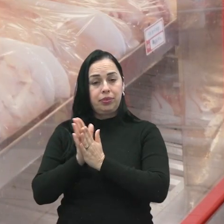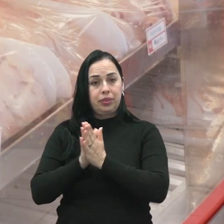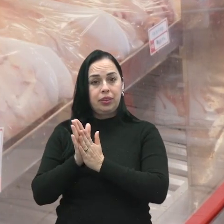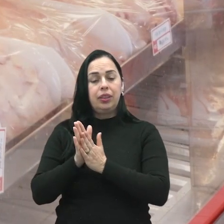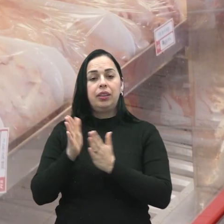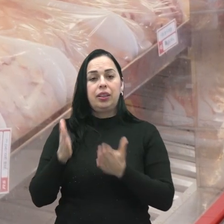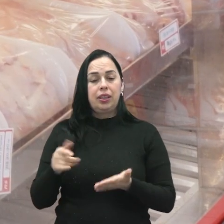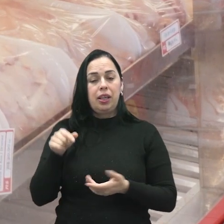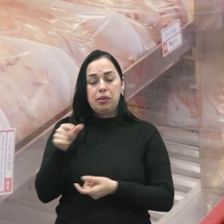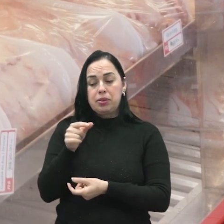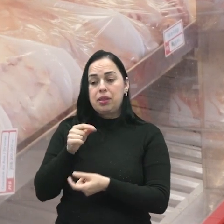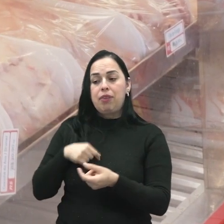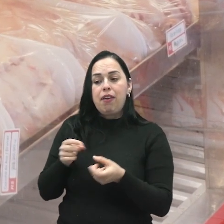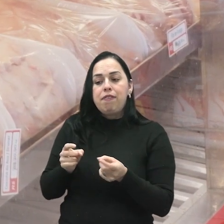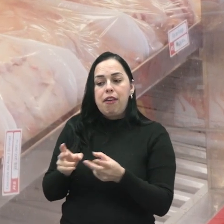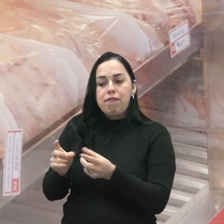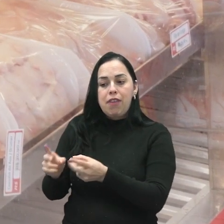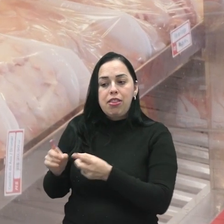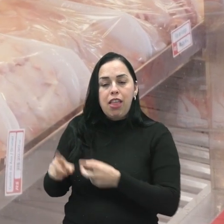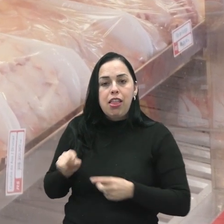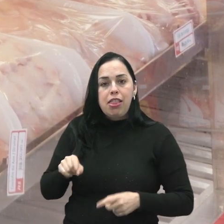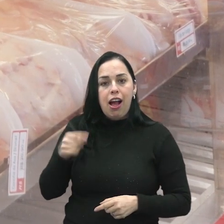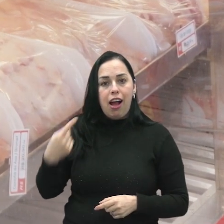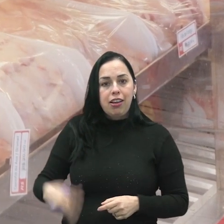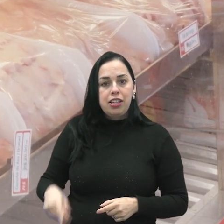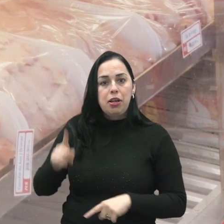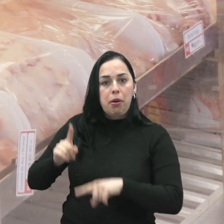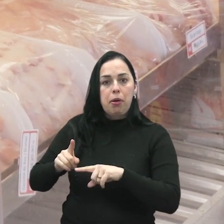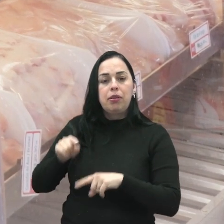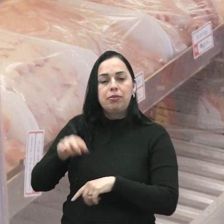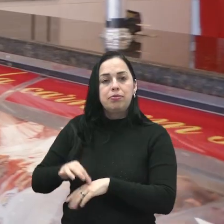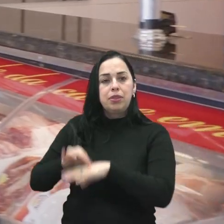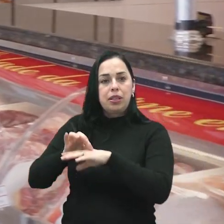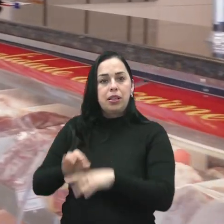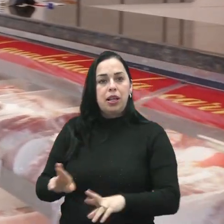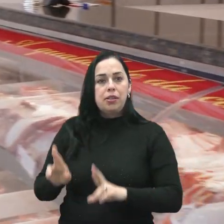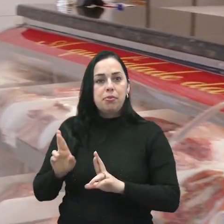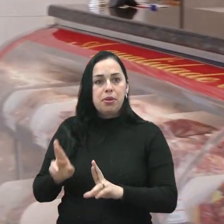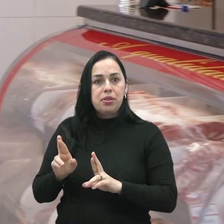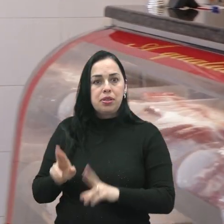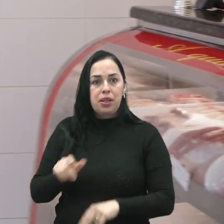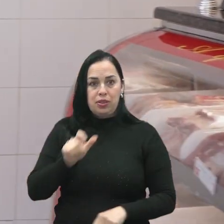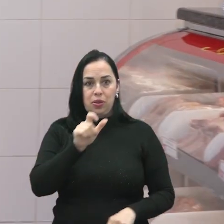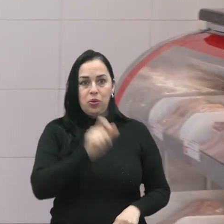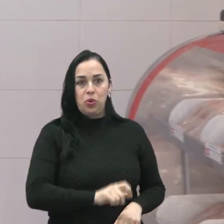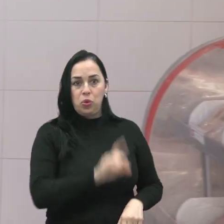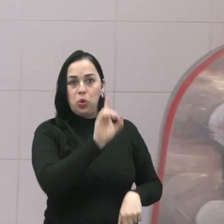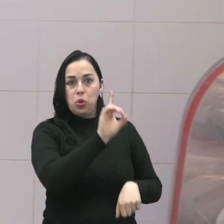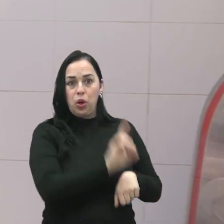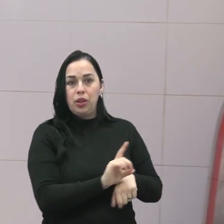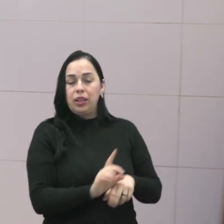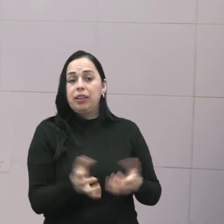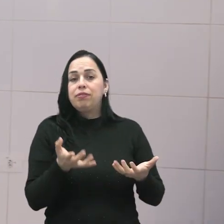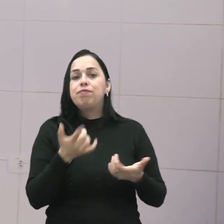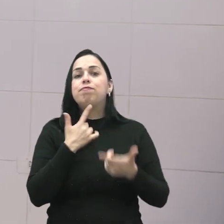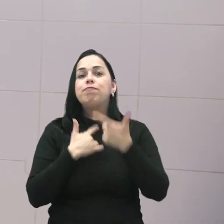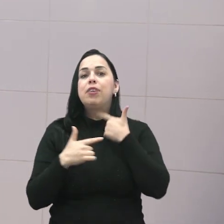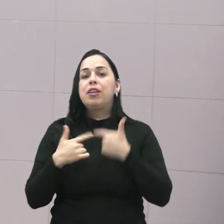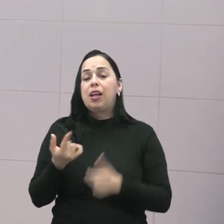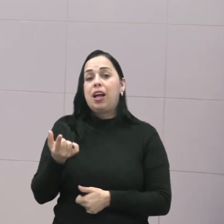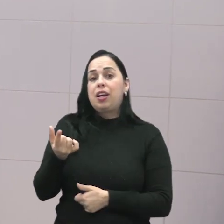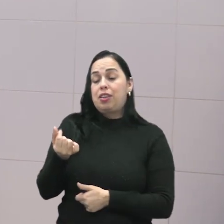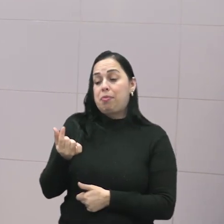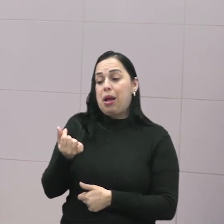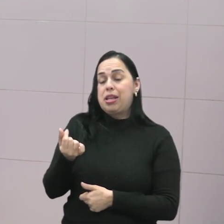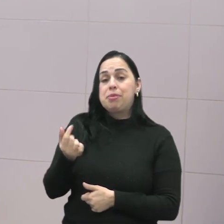Como o mercado interno deve ficar abastecido com mais produtos, a expectativa do dono desse açougue é que o preço da